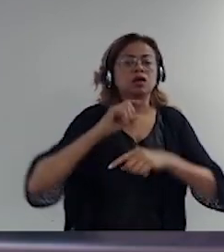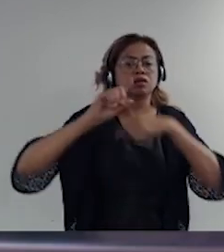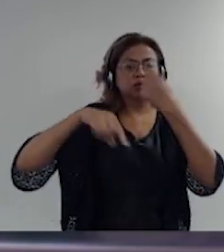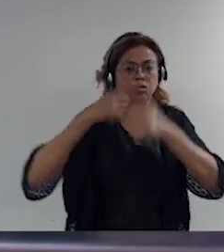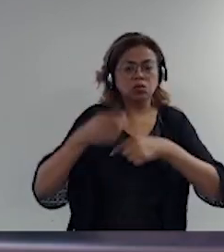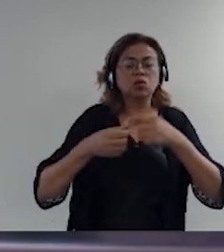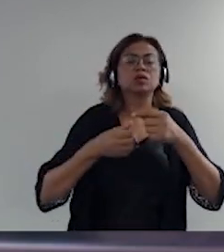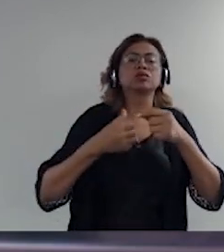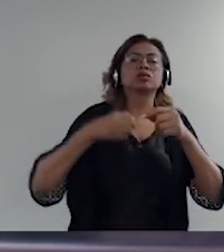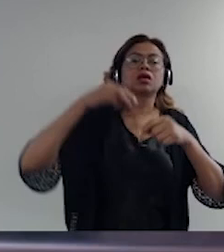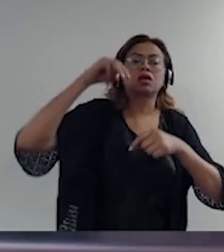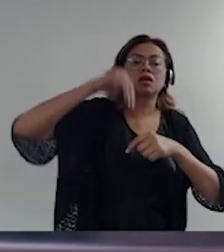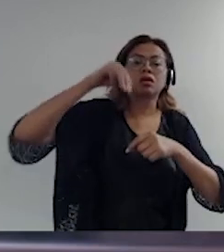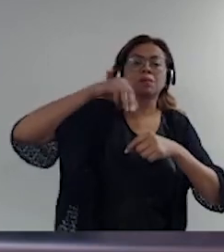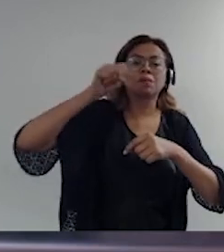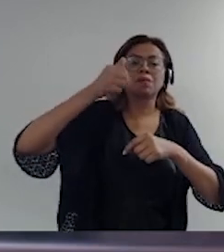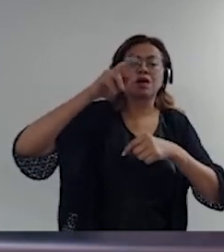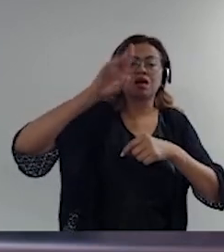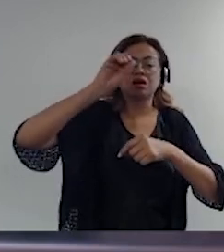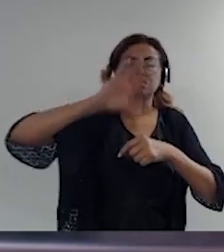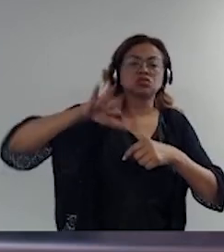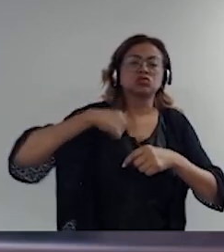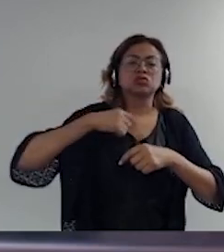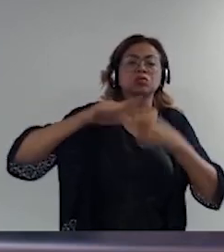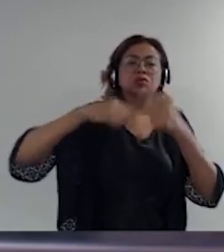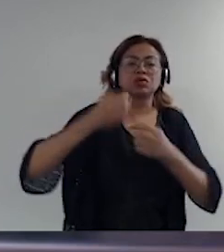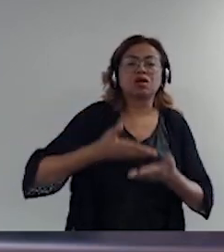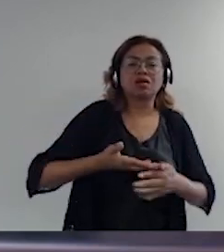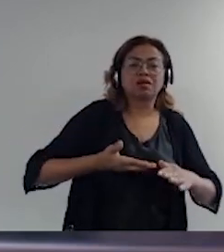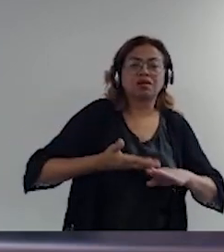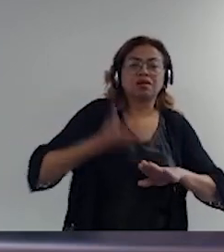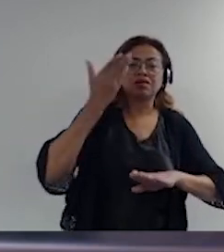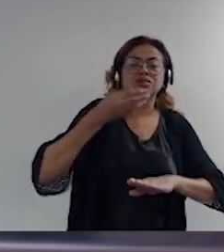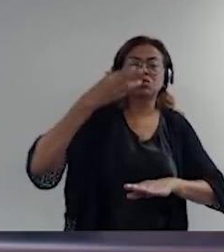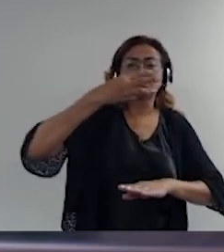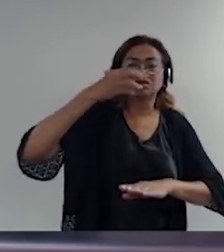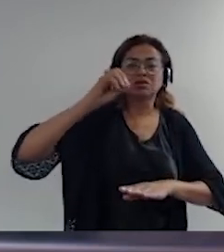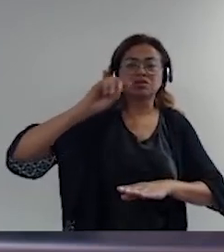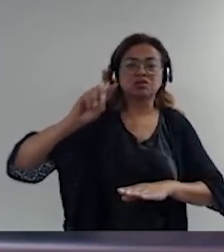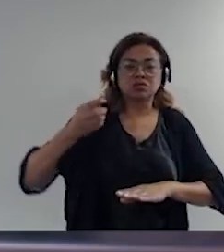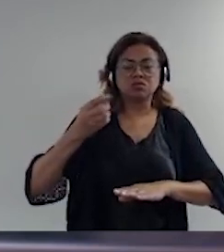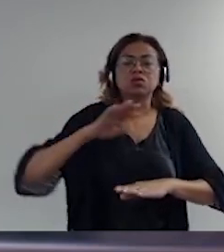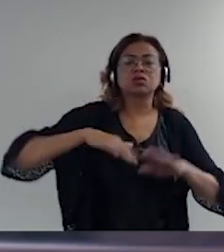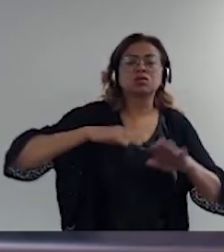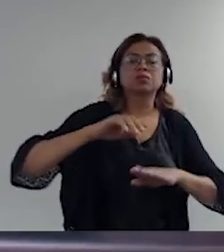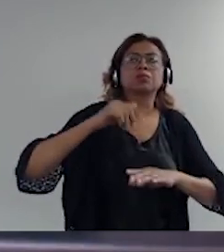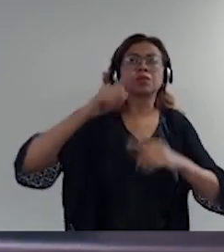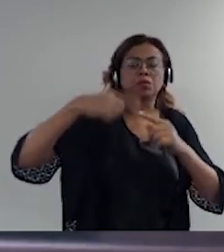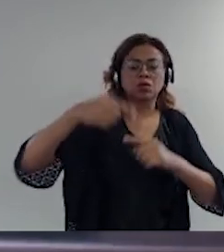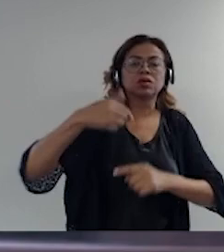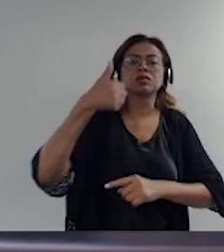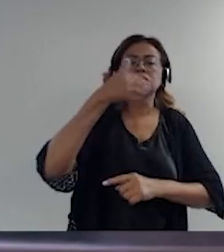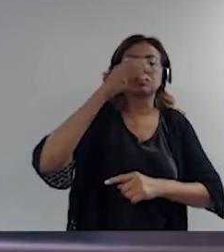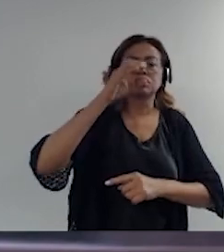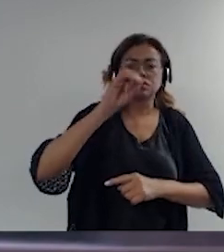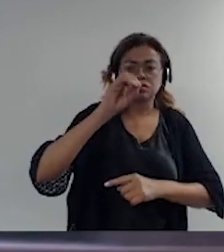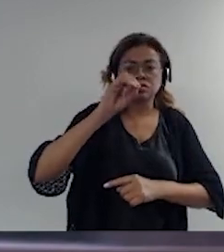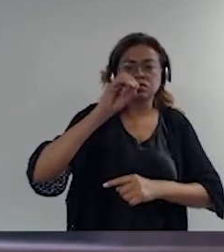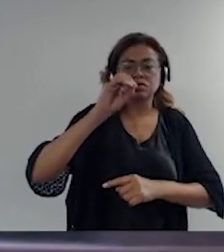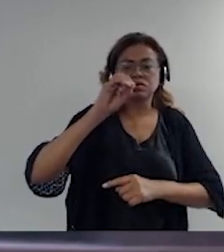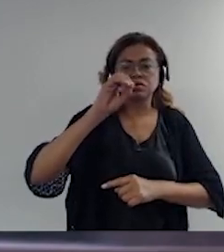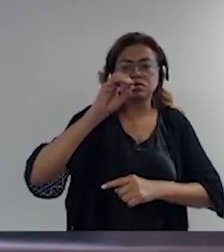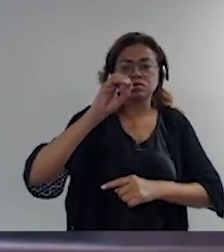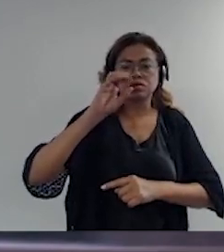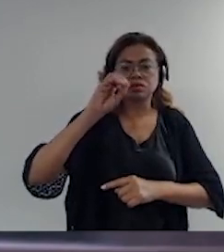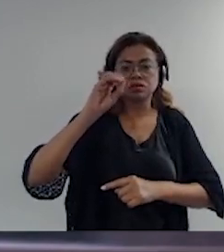cresceu aproximadamente 300 mil, e durante abril aproximadamente 100 mil, 40 mil saíram. Então, não